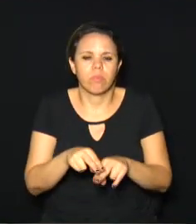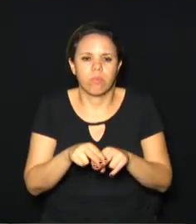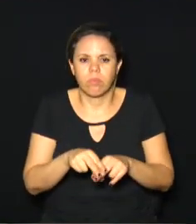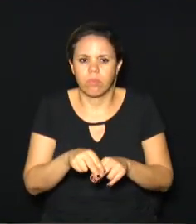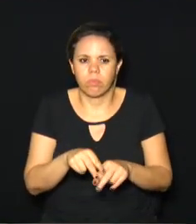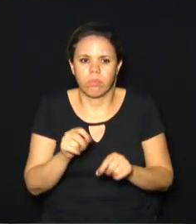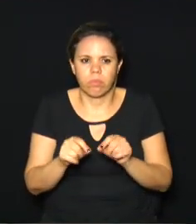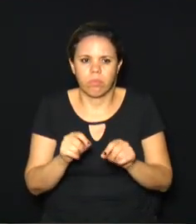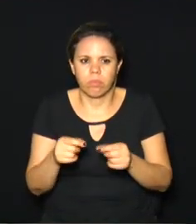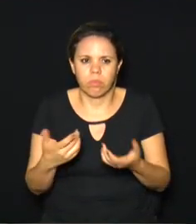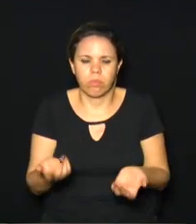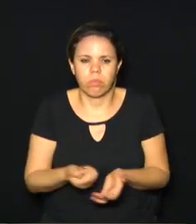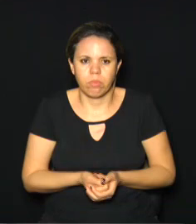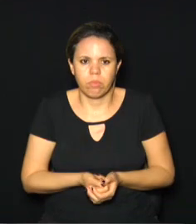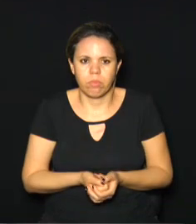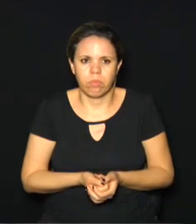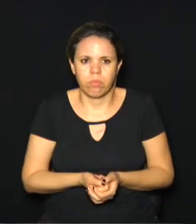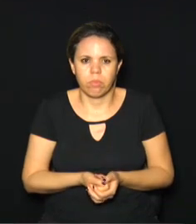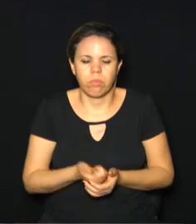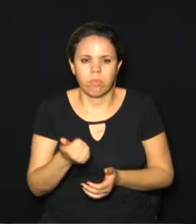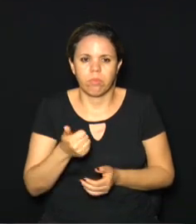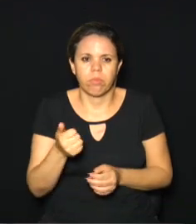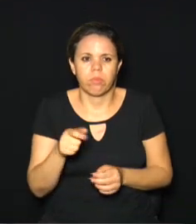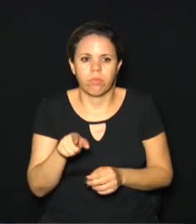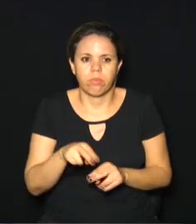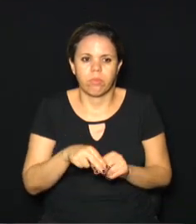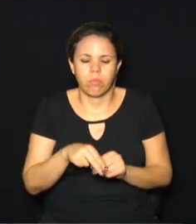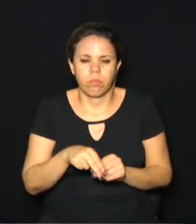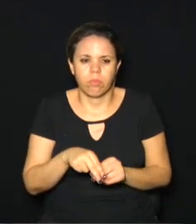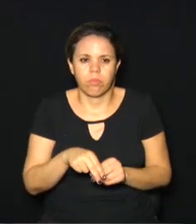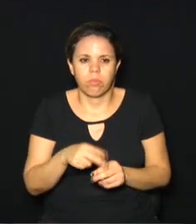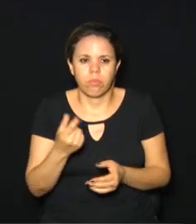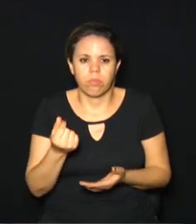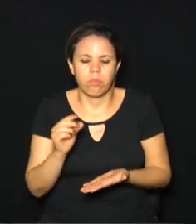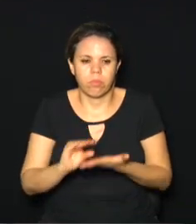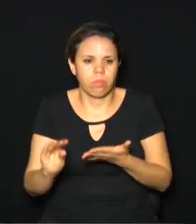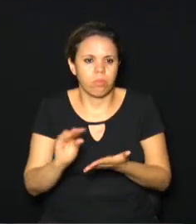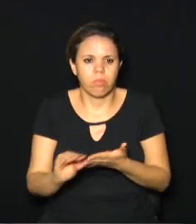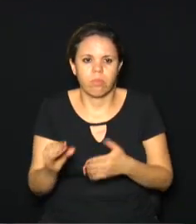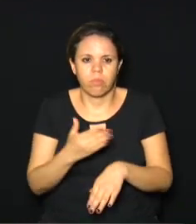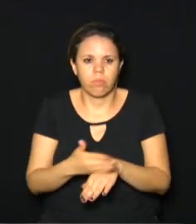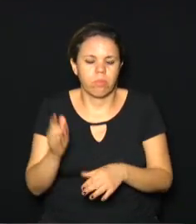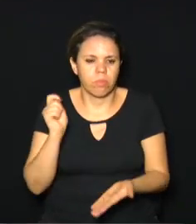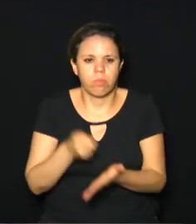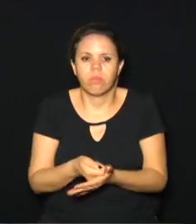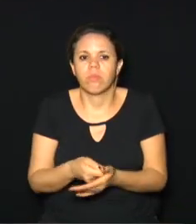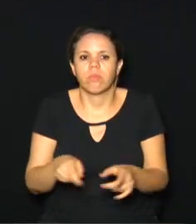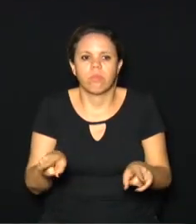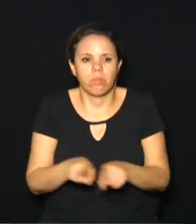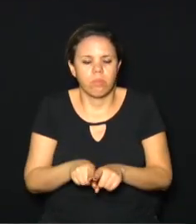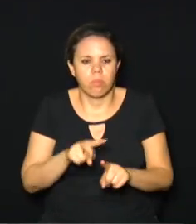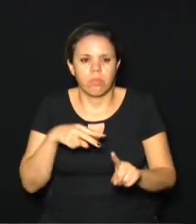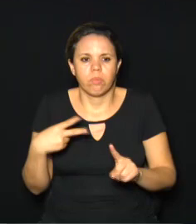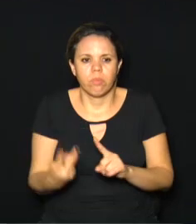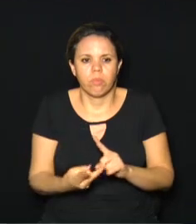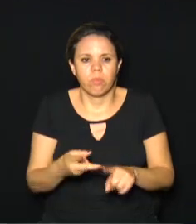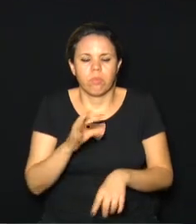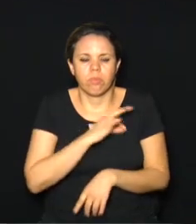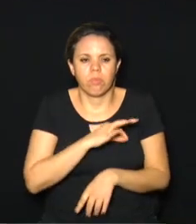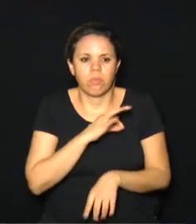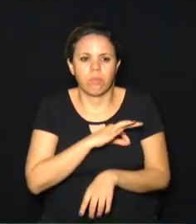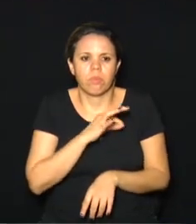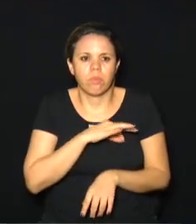questões primeiro, por ser uma verba que é costumeiramente paga, e segundo, que é uma expectativa de ganho do